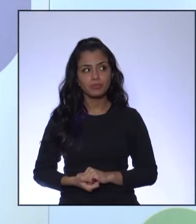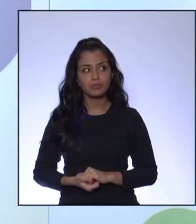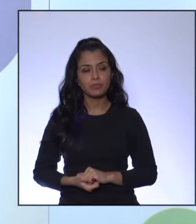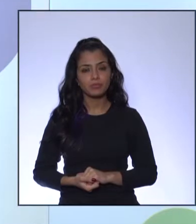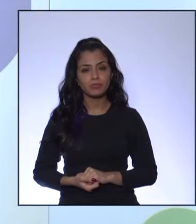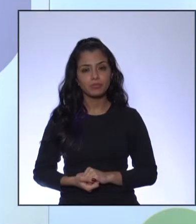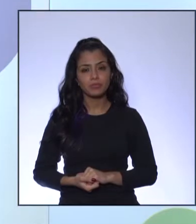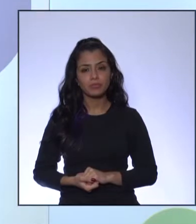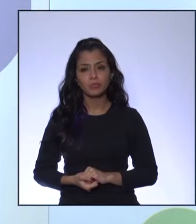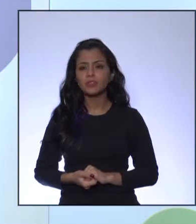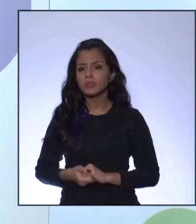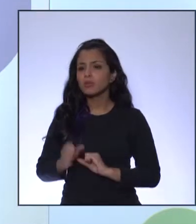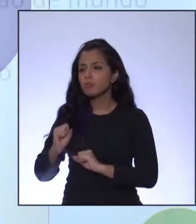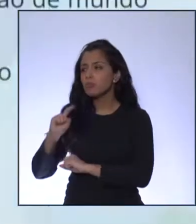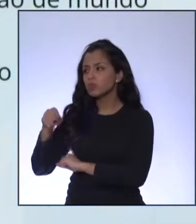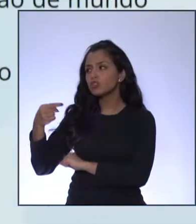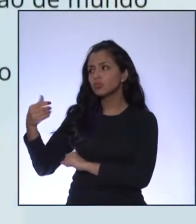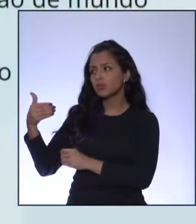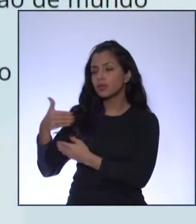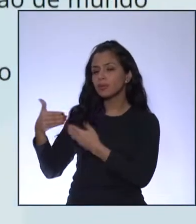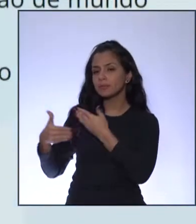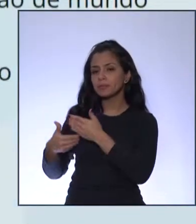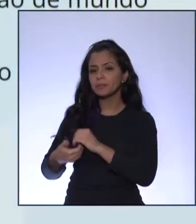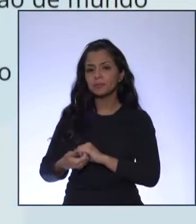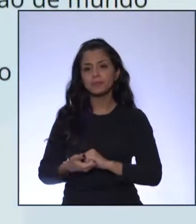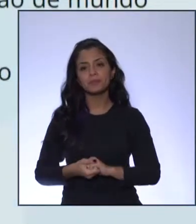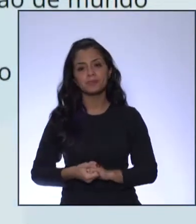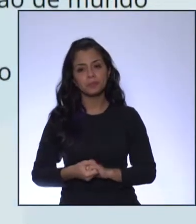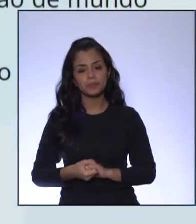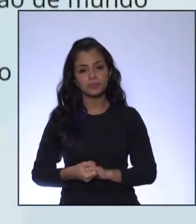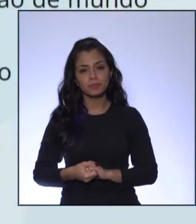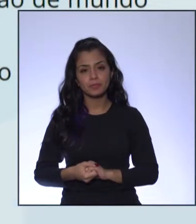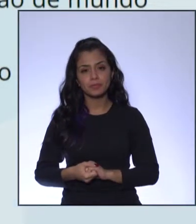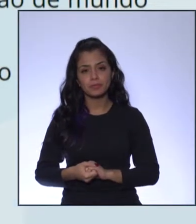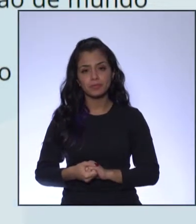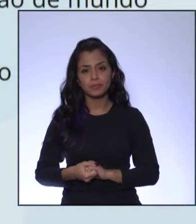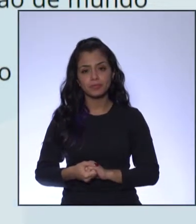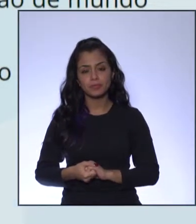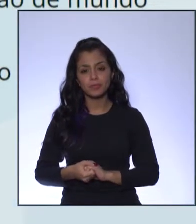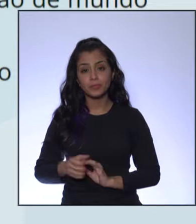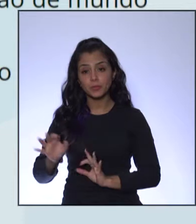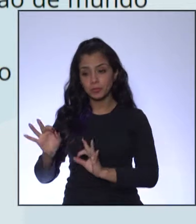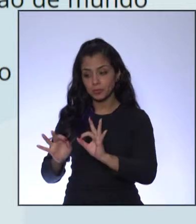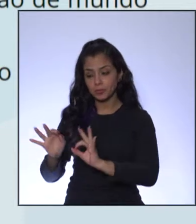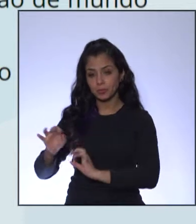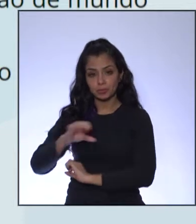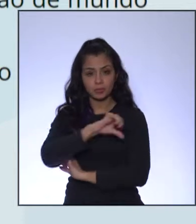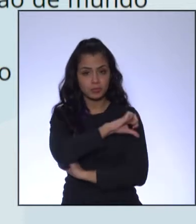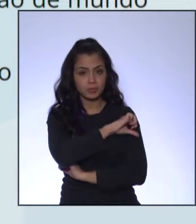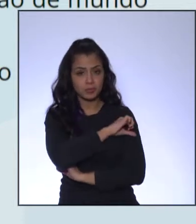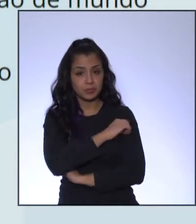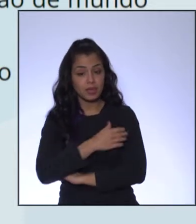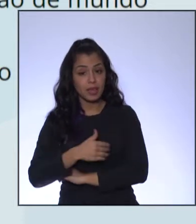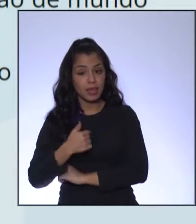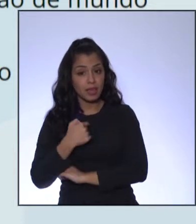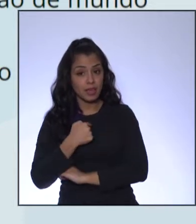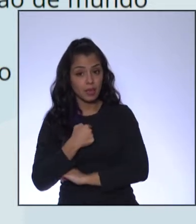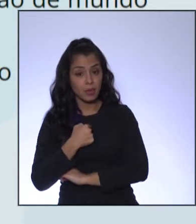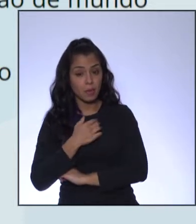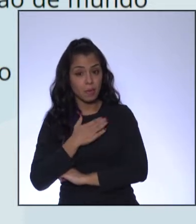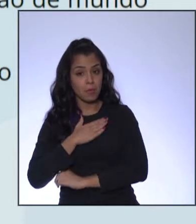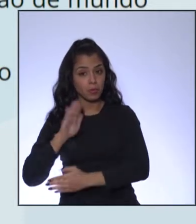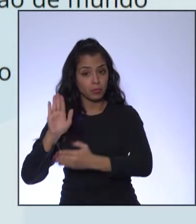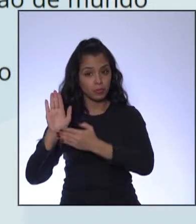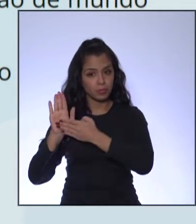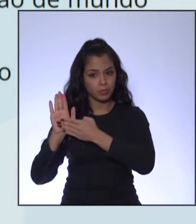Pode pôr para outra tela, por favor. Projeto de vida do 9º ano. Eu e meu propósito. A gente vai começar